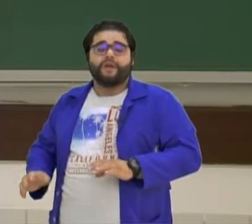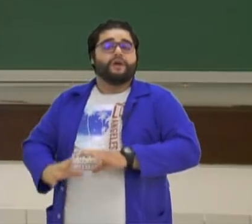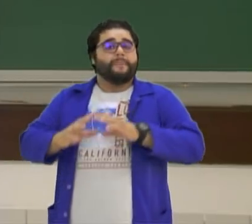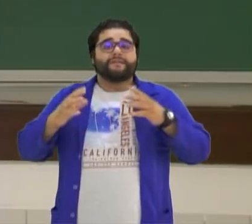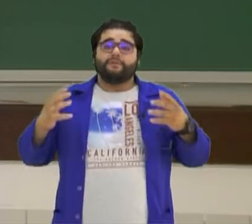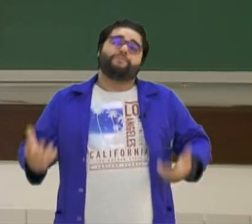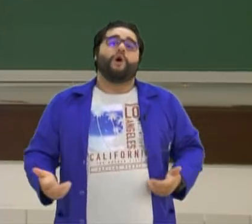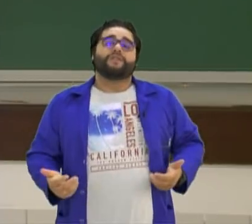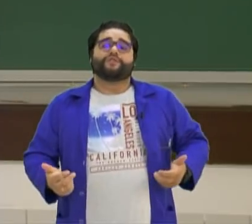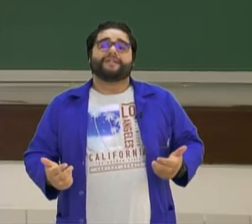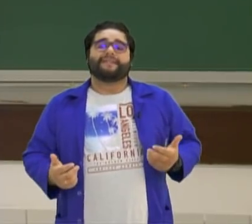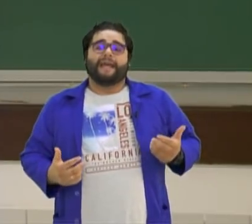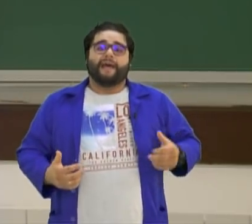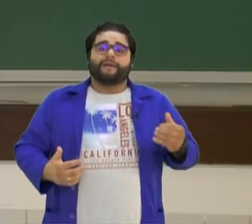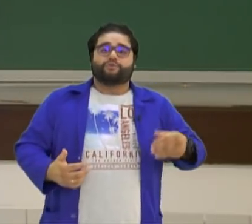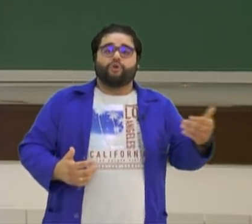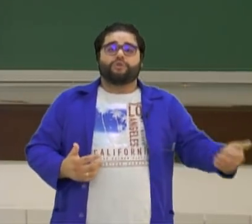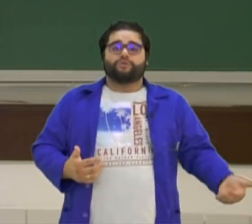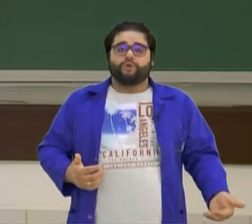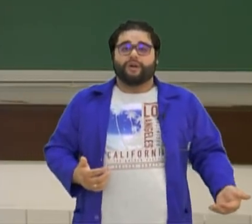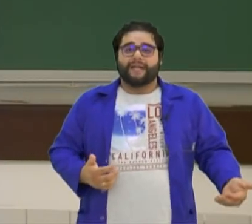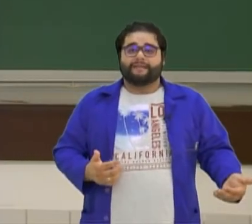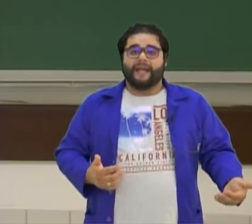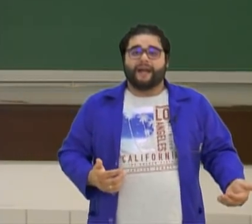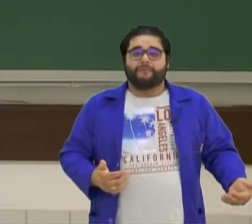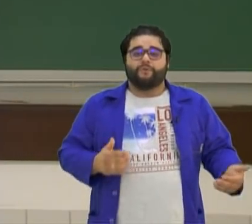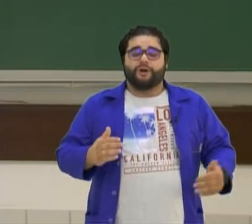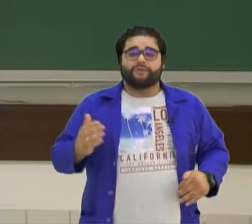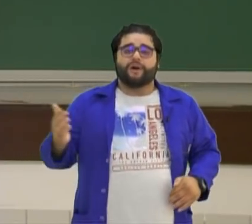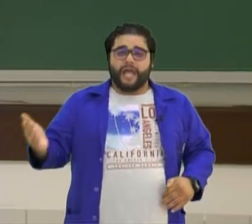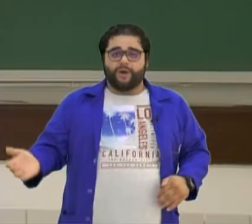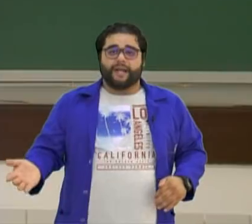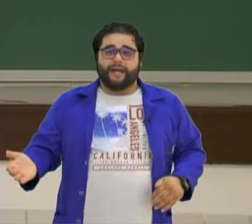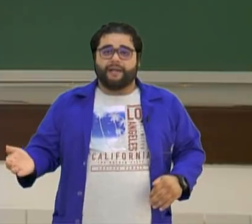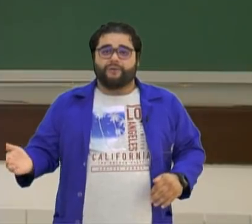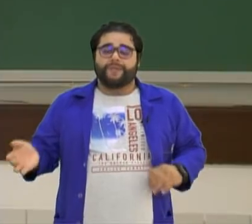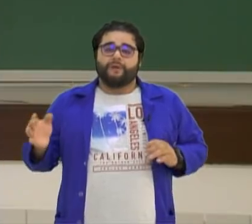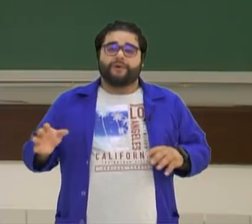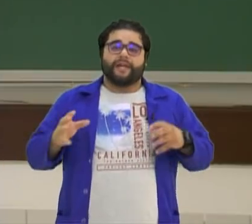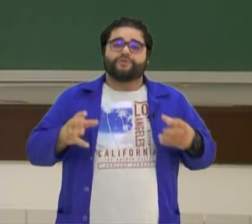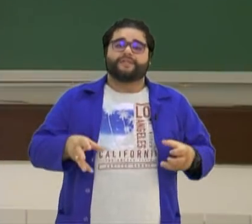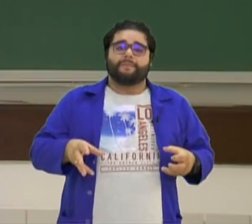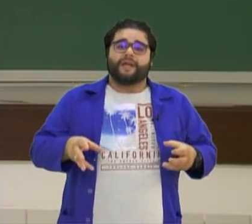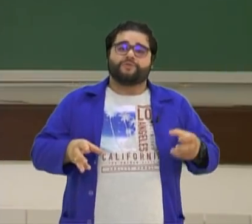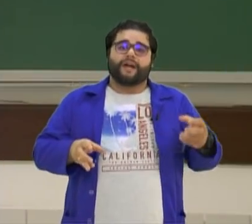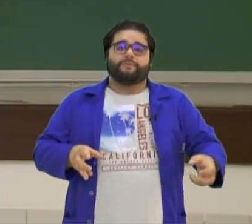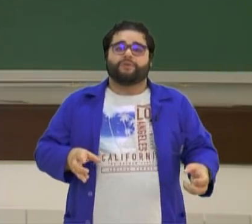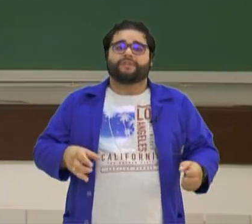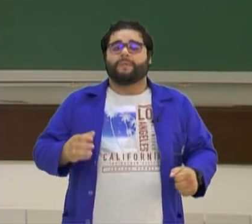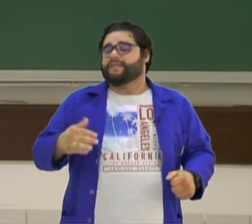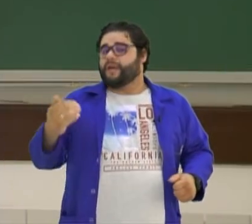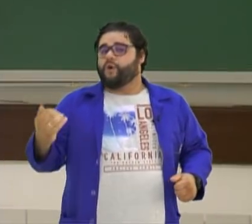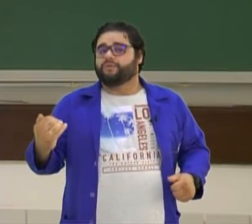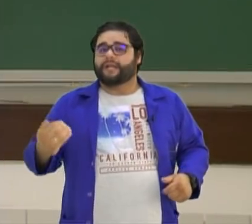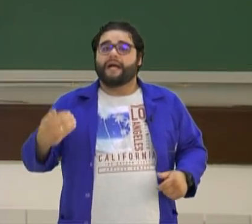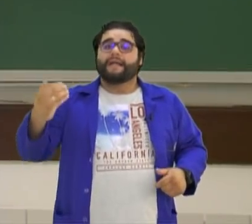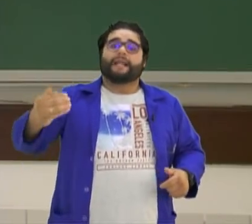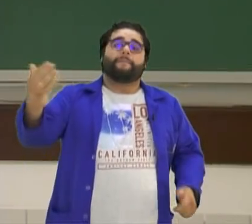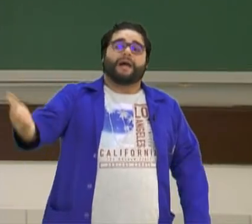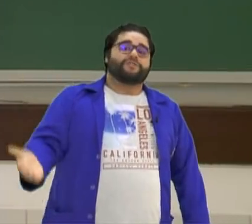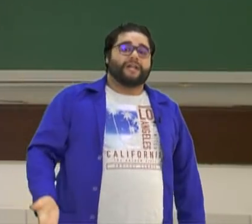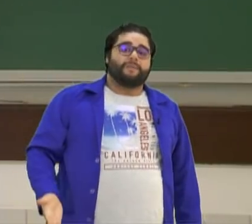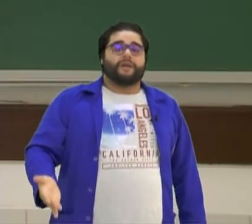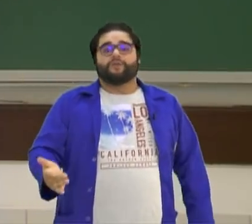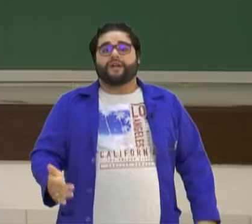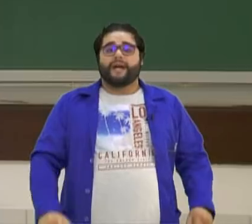carbono. Mas não posso dizer tudo que tem carbono é orgânico, porque justamente o carbono também se encontra